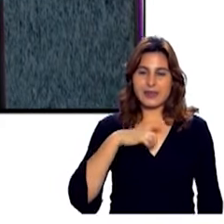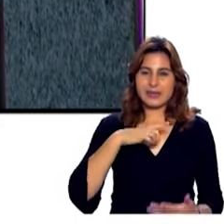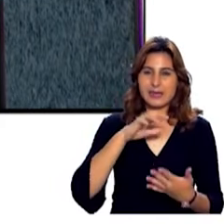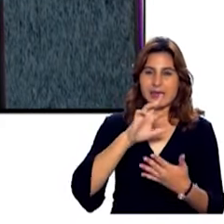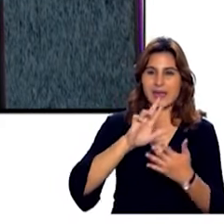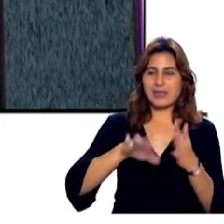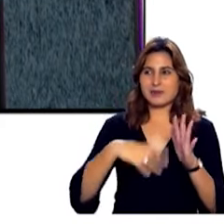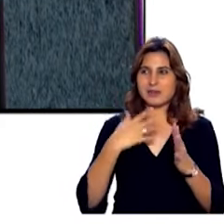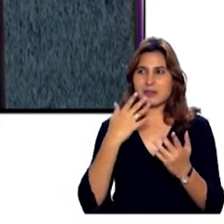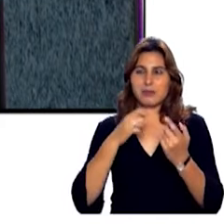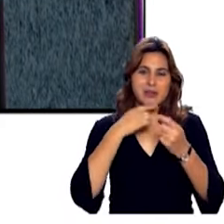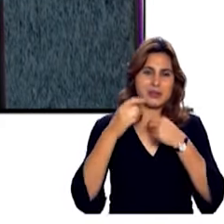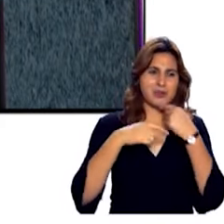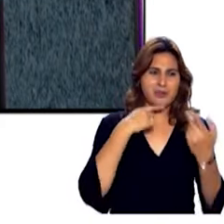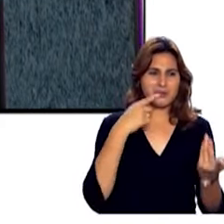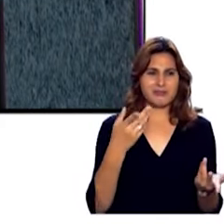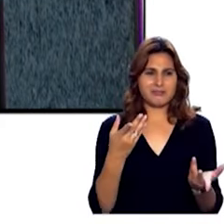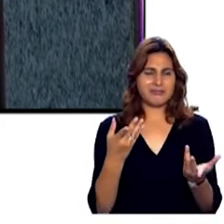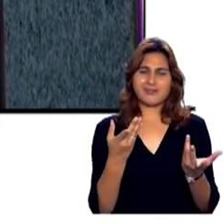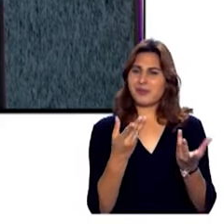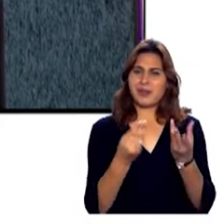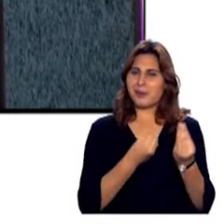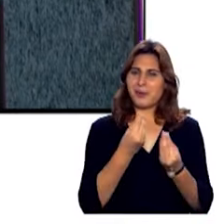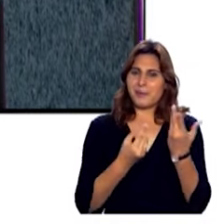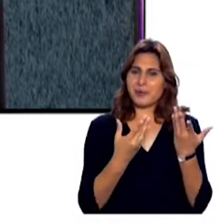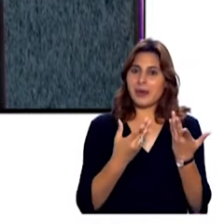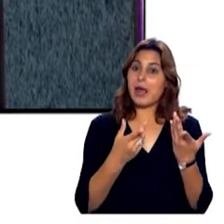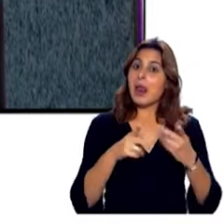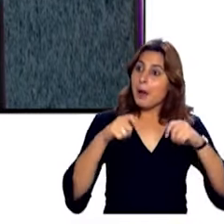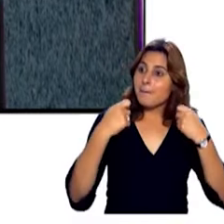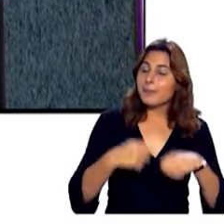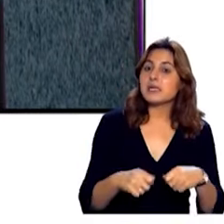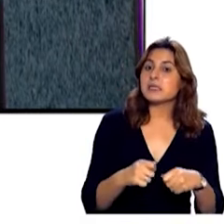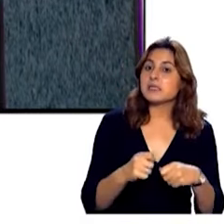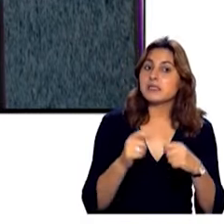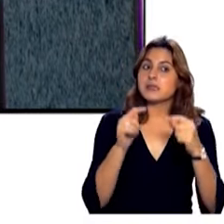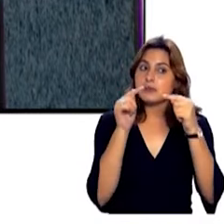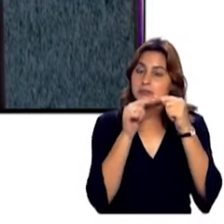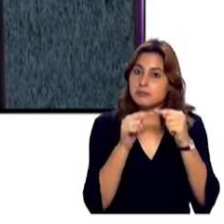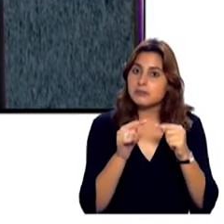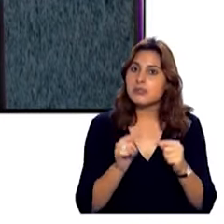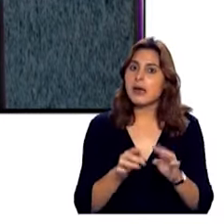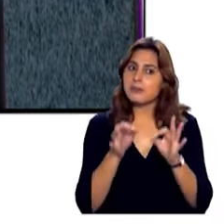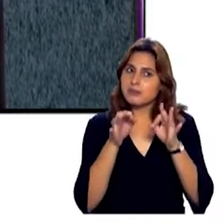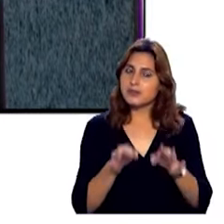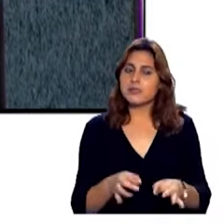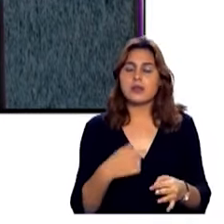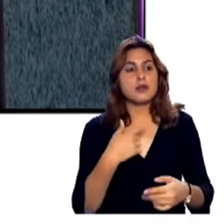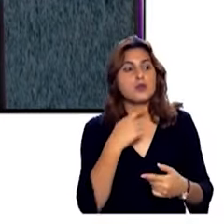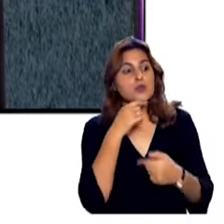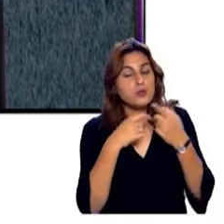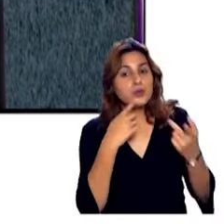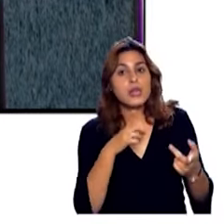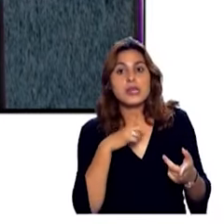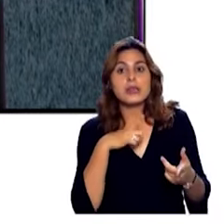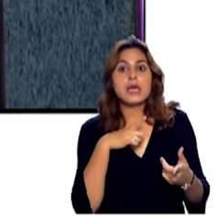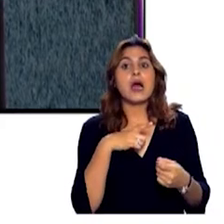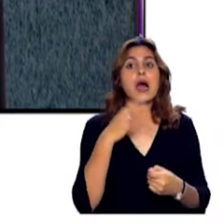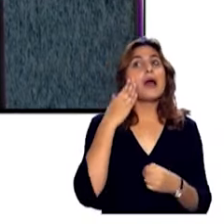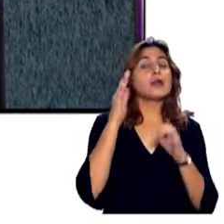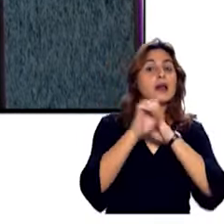dúvida a dúvida tem que ser fundada Esses são os dois requisitos para admissão da própria dúvida